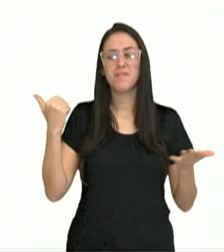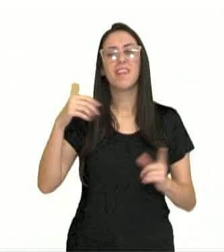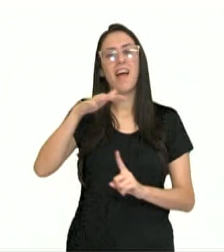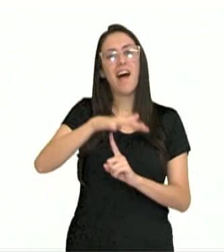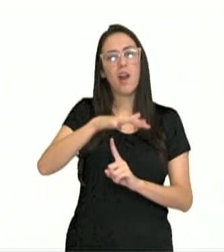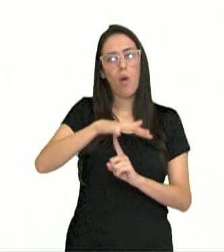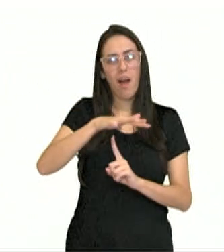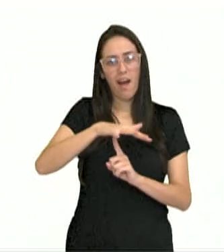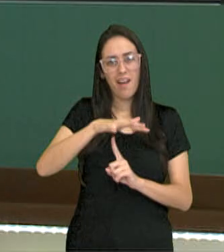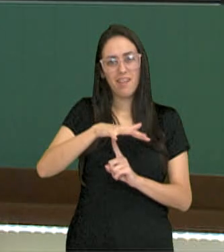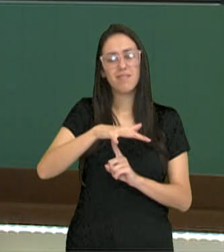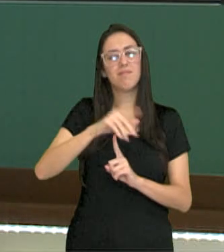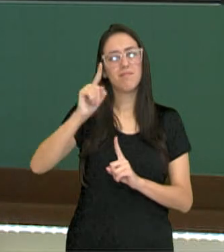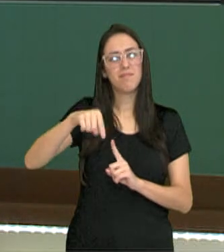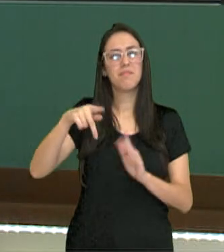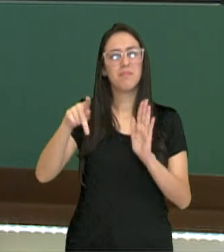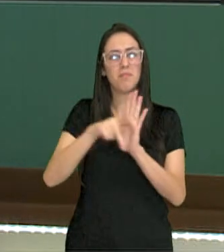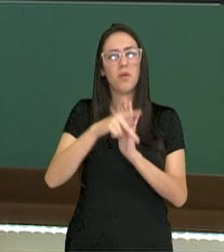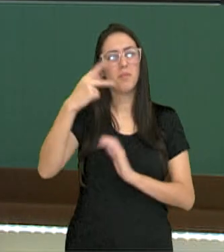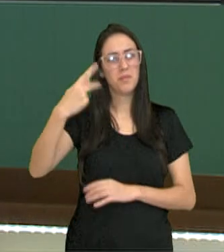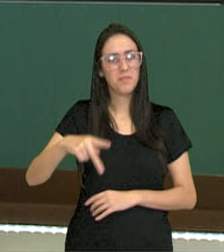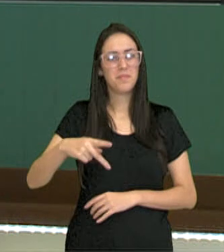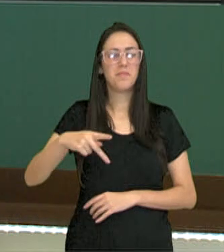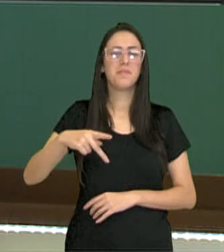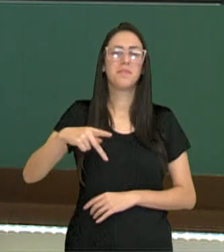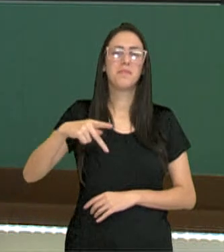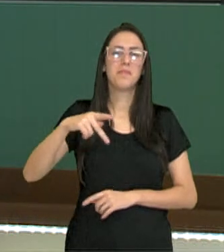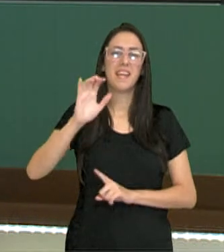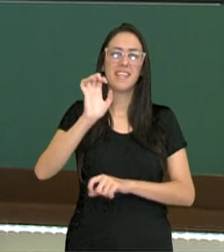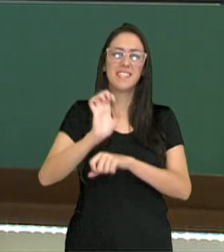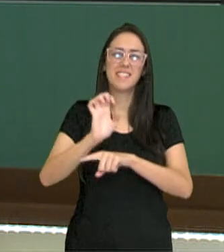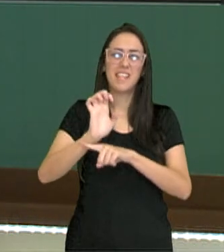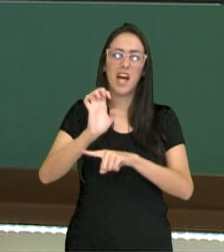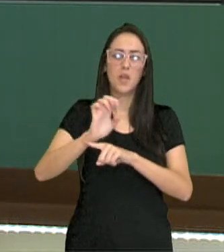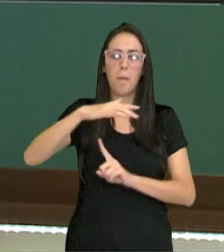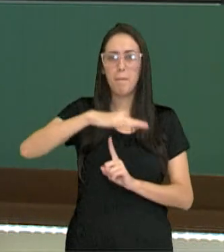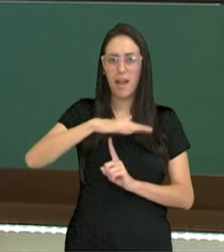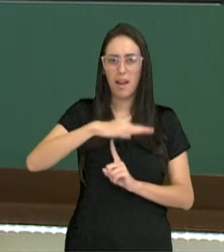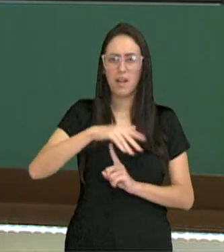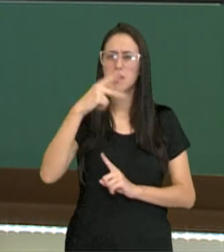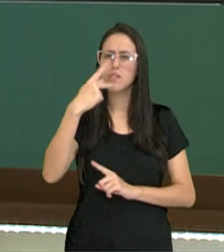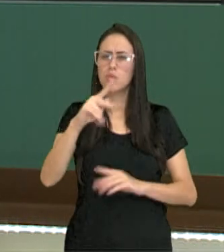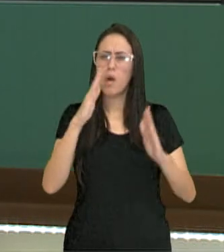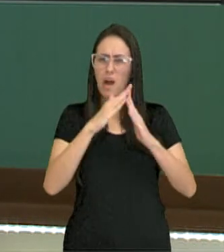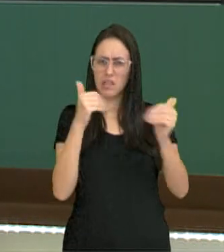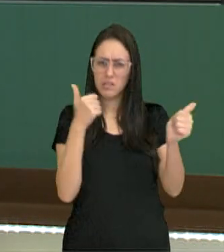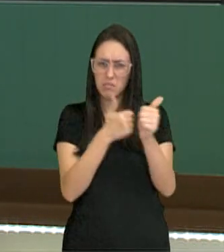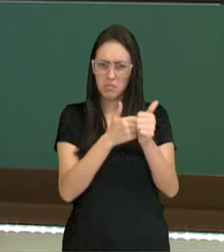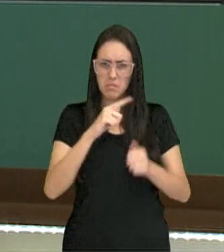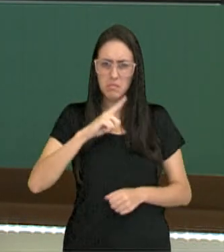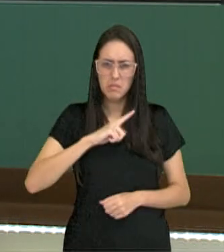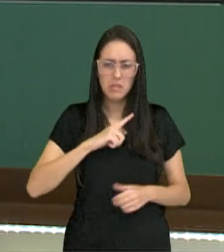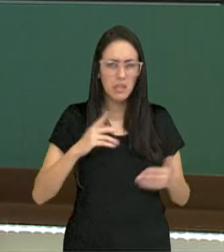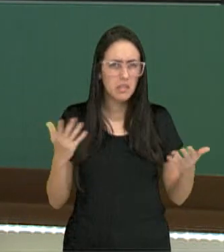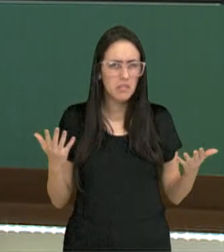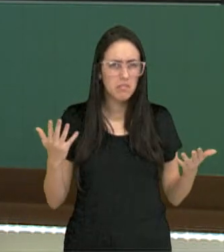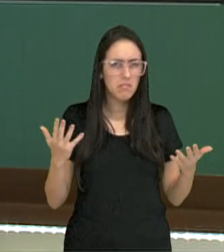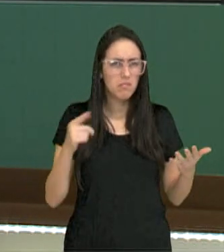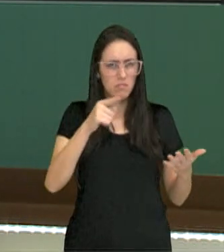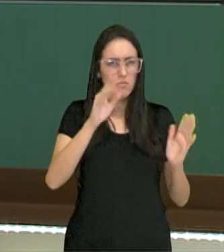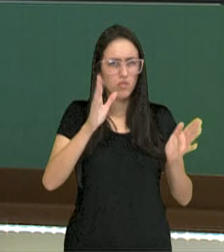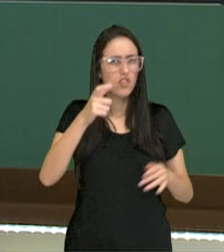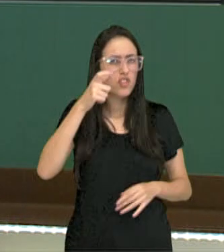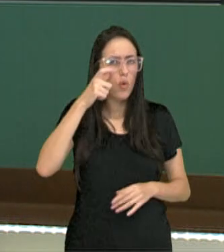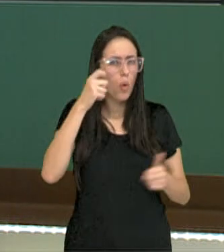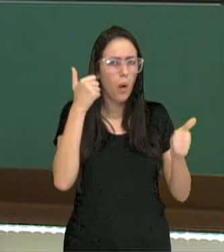o símbolo do nosso estado. Será que onde você mora tem muito próximo? Você já olhou de perto a araucária? Daí você